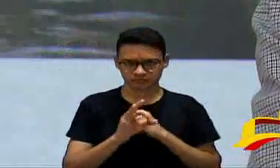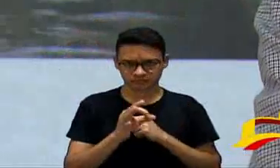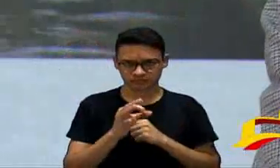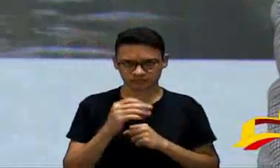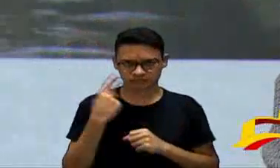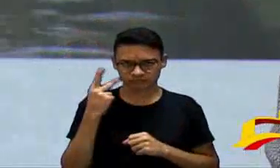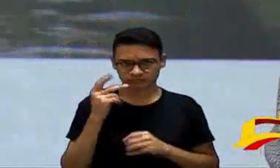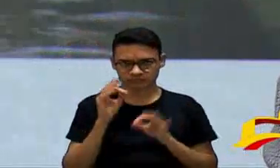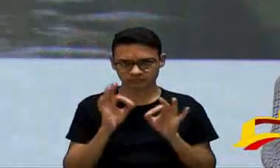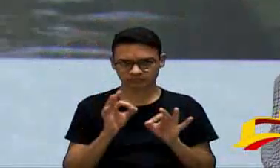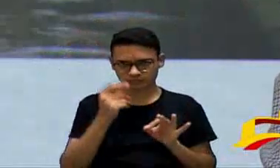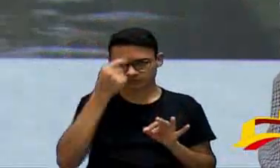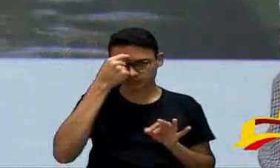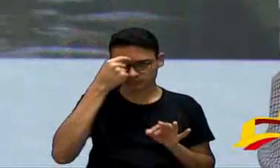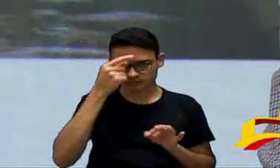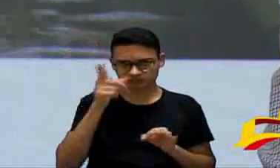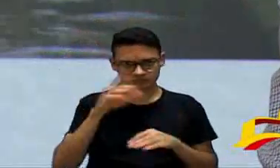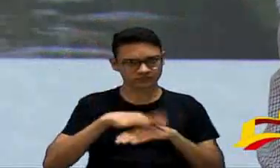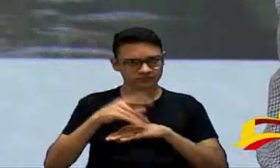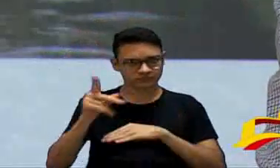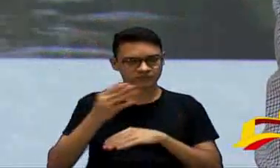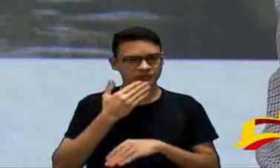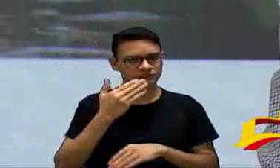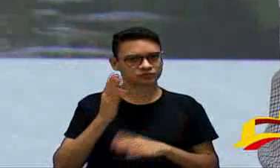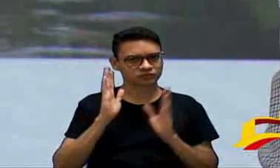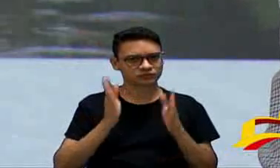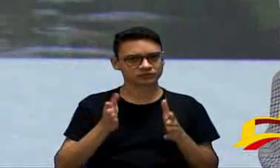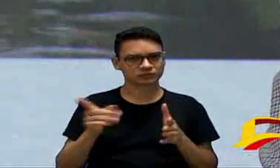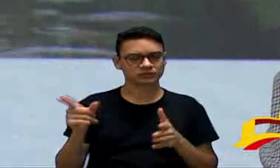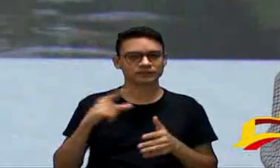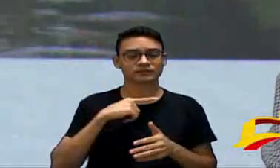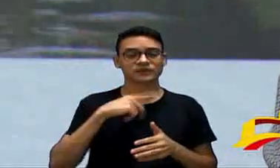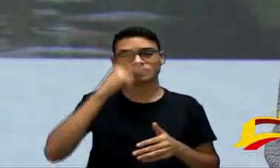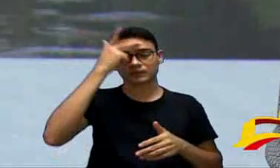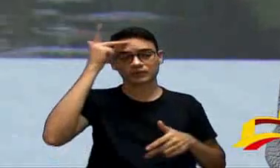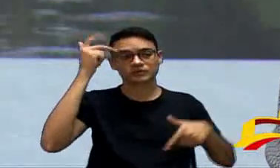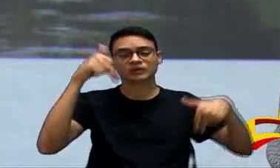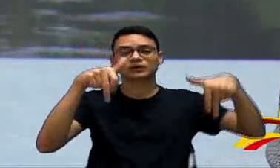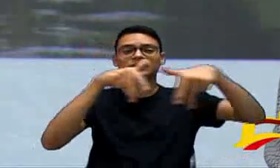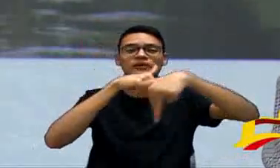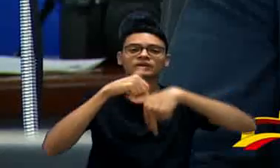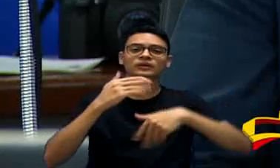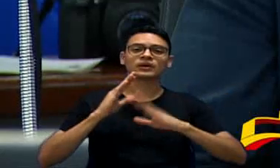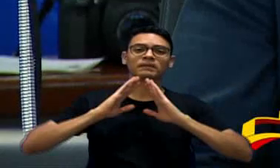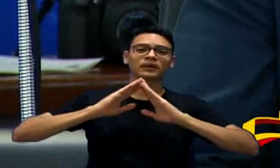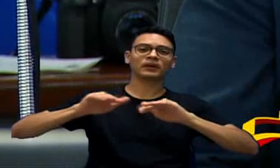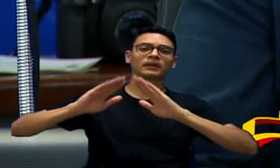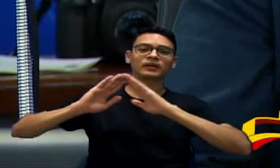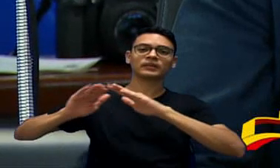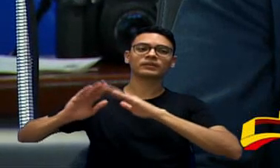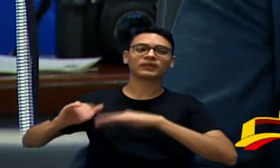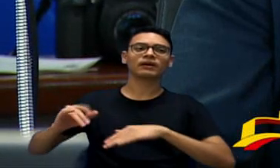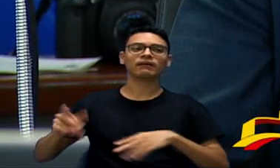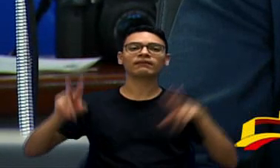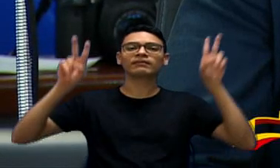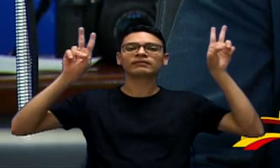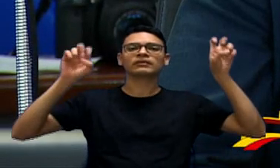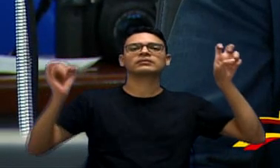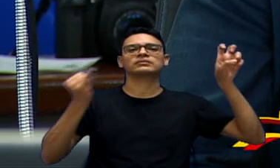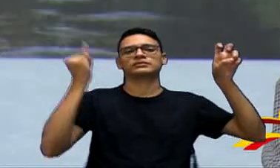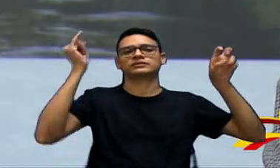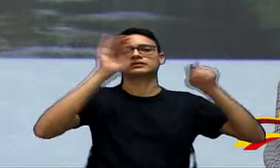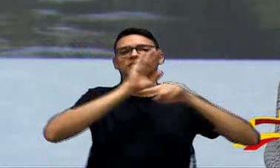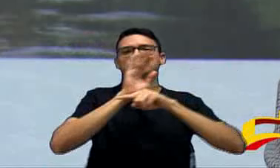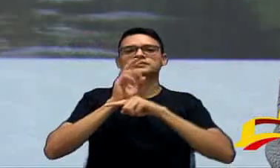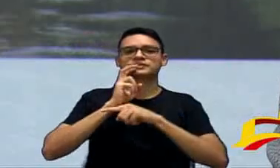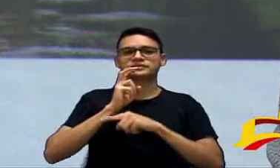Então, vereador Ítalo mesmo. E aí a população nos cobra da relevância dos trabalhos, dos